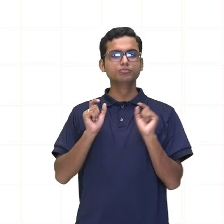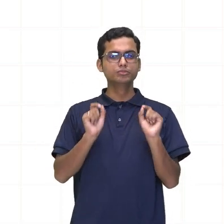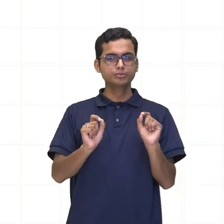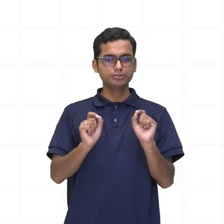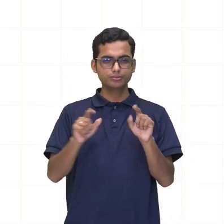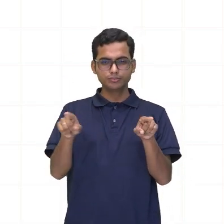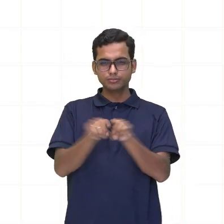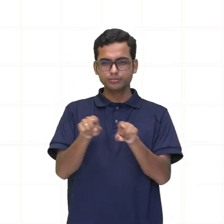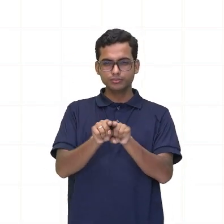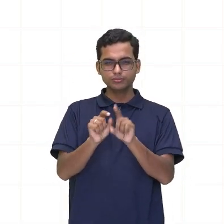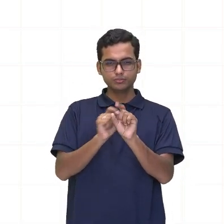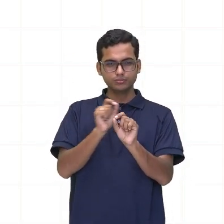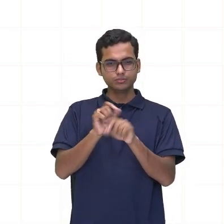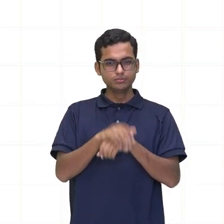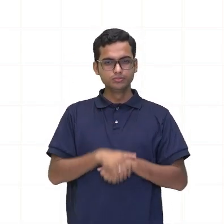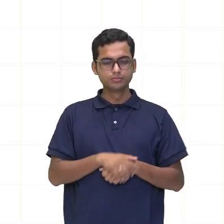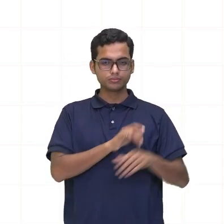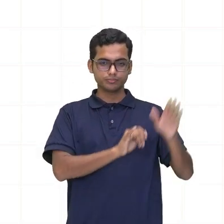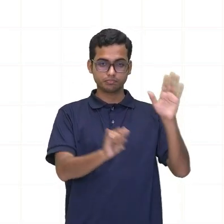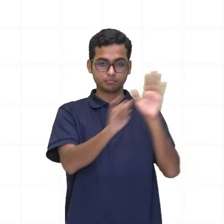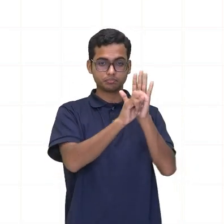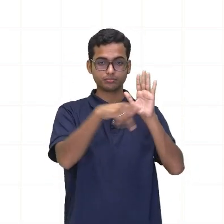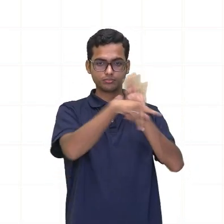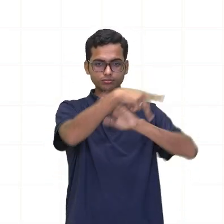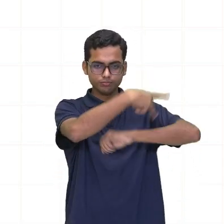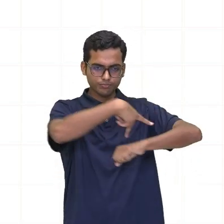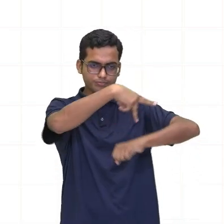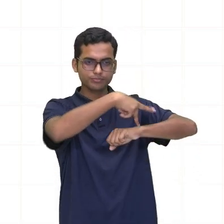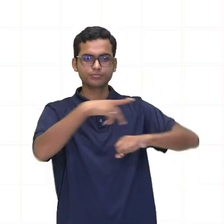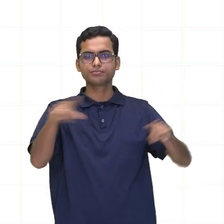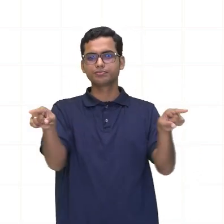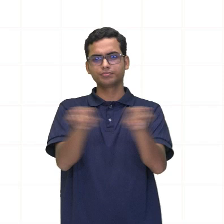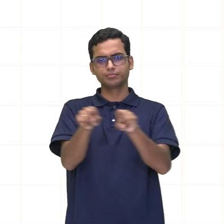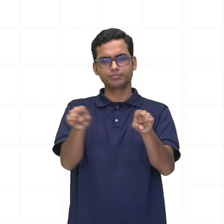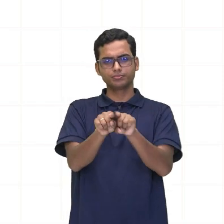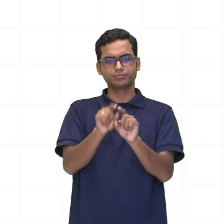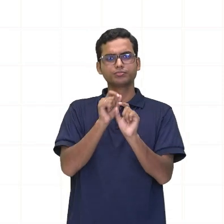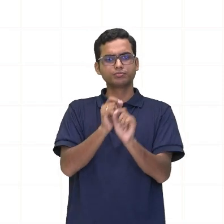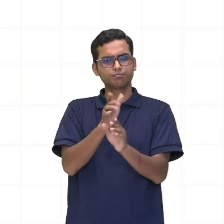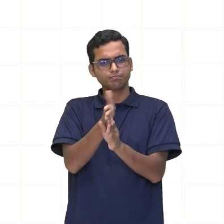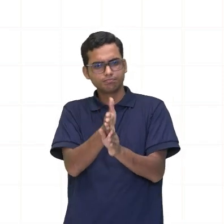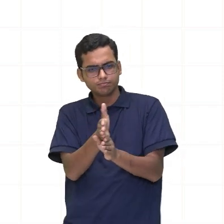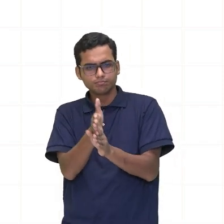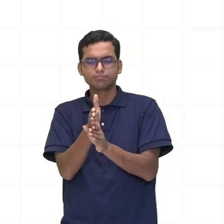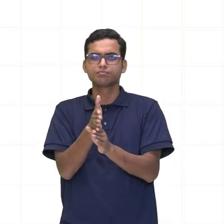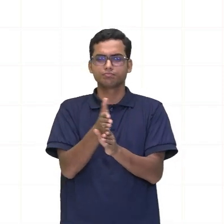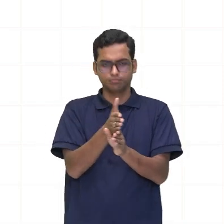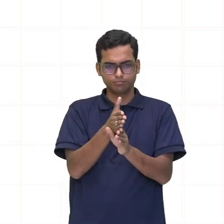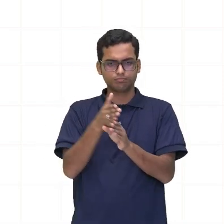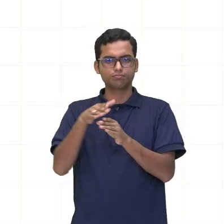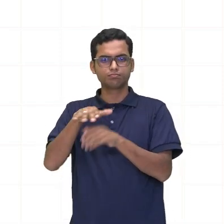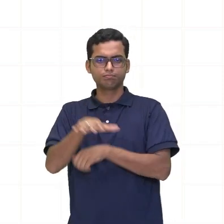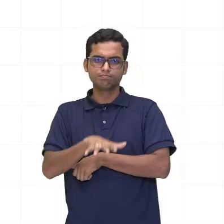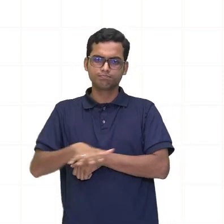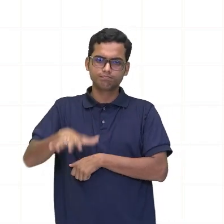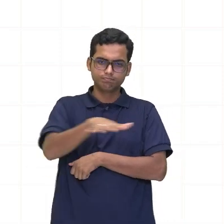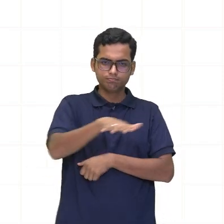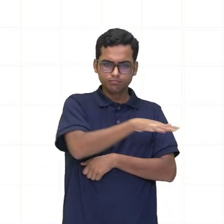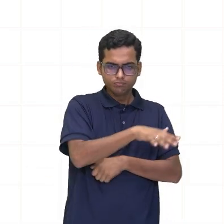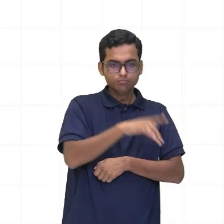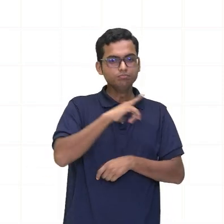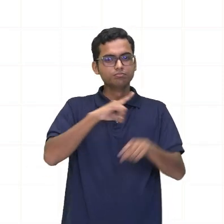a consolidação de uma identidade nacional, a delimitação de fronteiras territoriais e